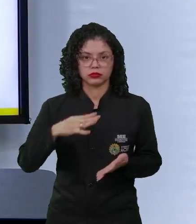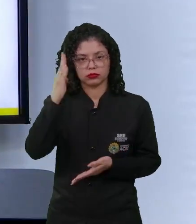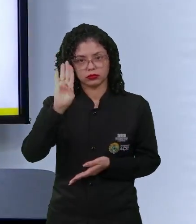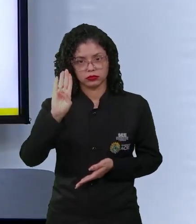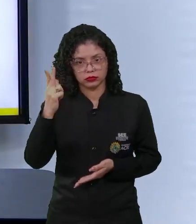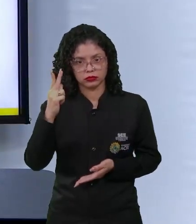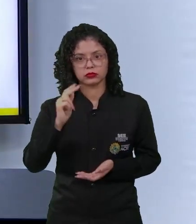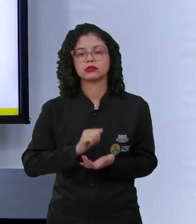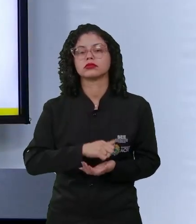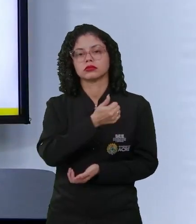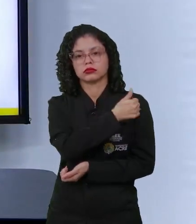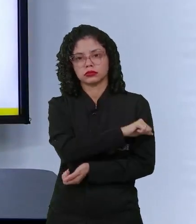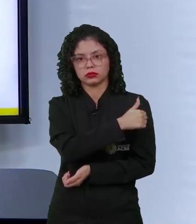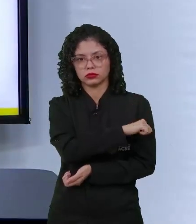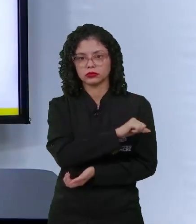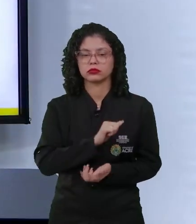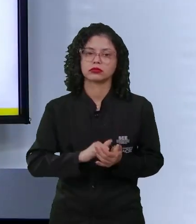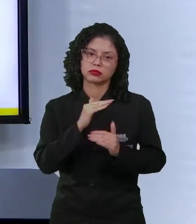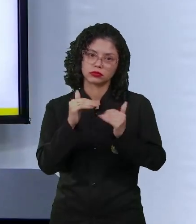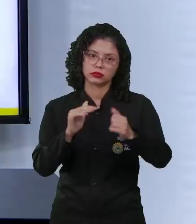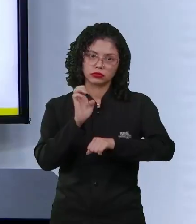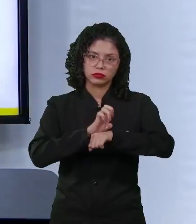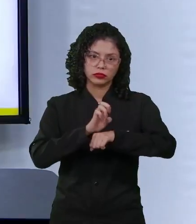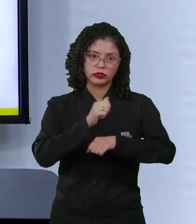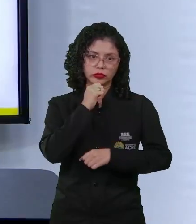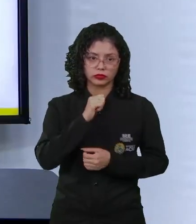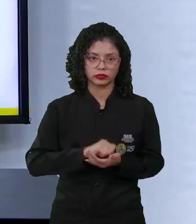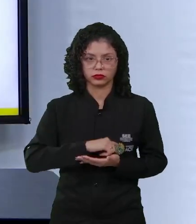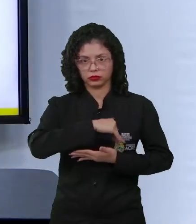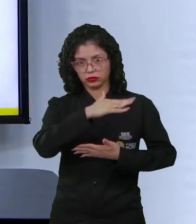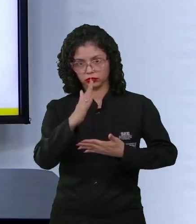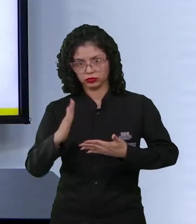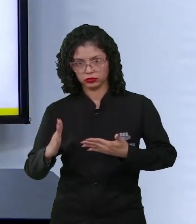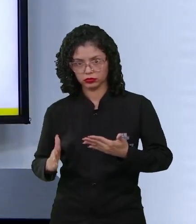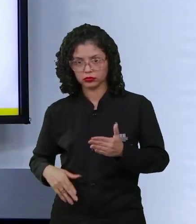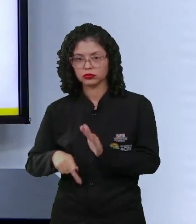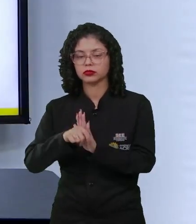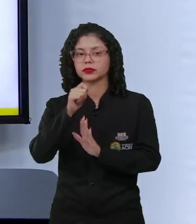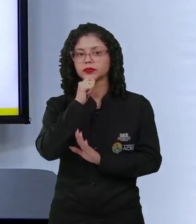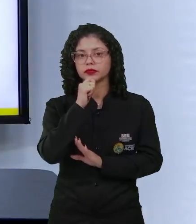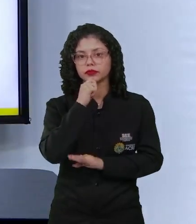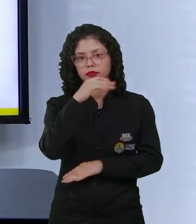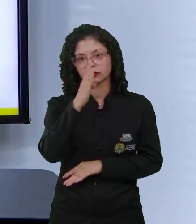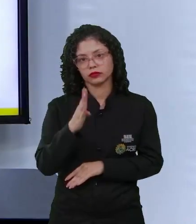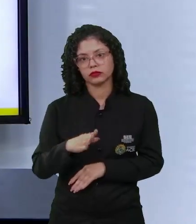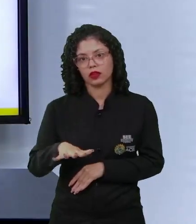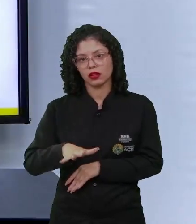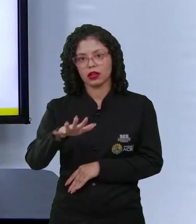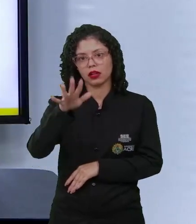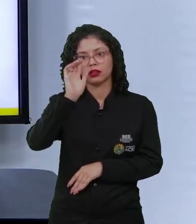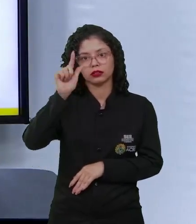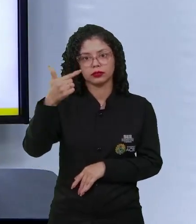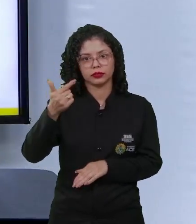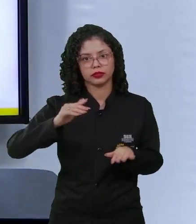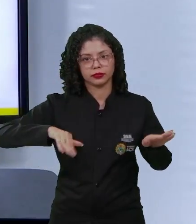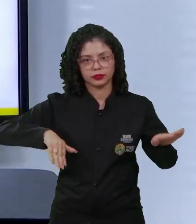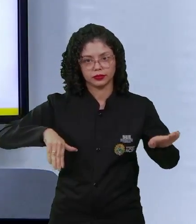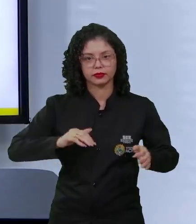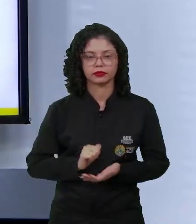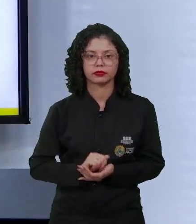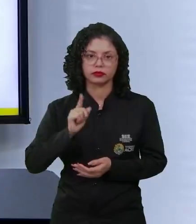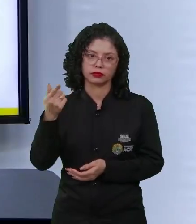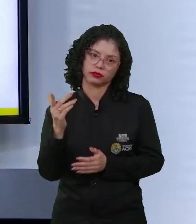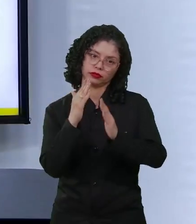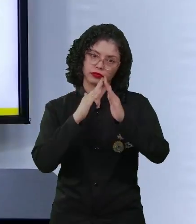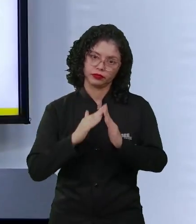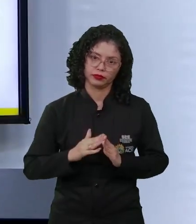Bahia, no Rio de Janeiro, todos os estados do litoral brasileiro têm favelas praticamente, depois da praia. Lá que eles